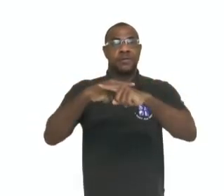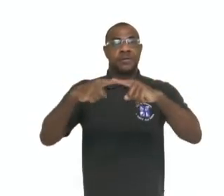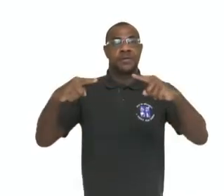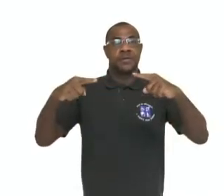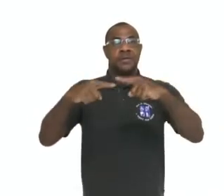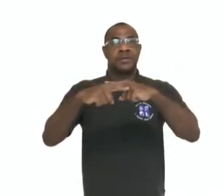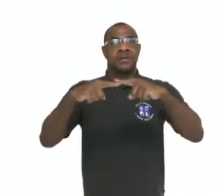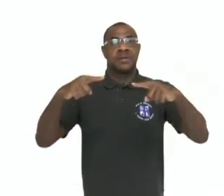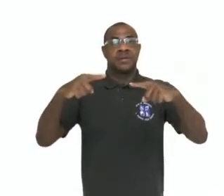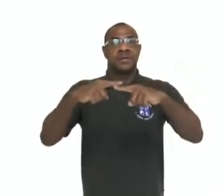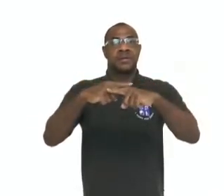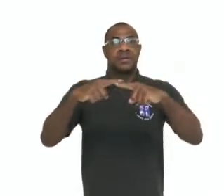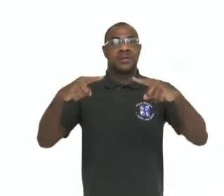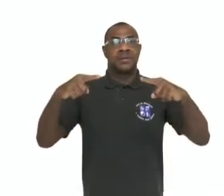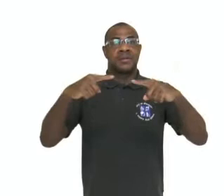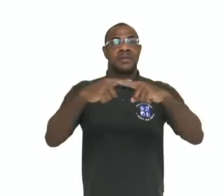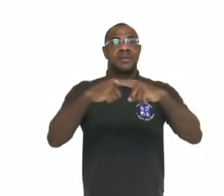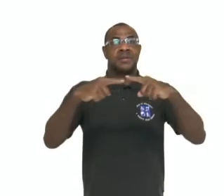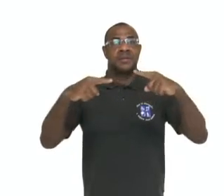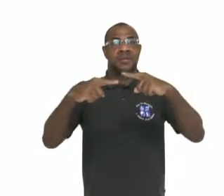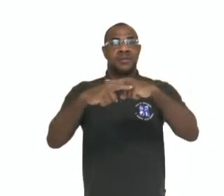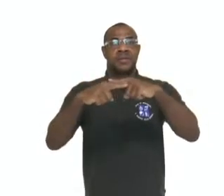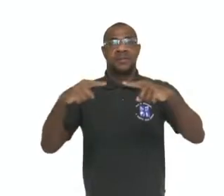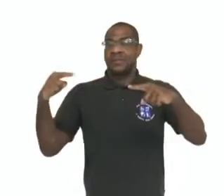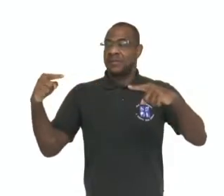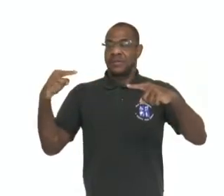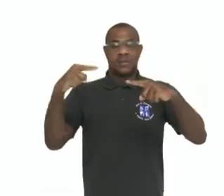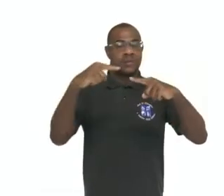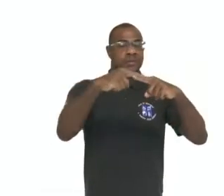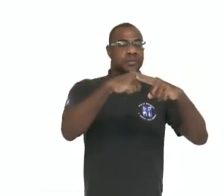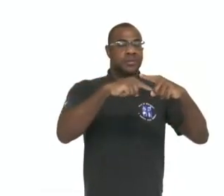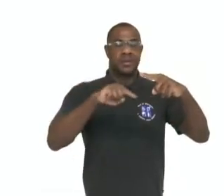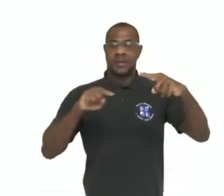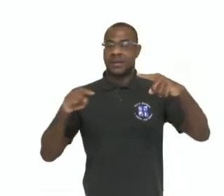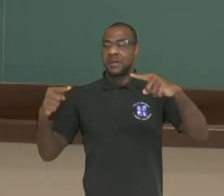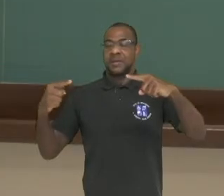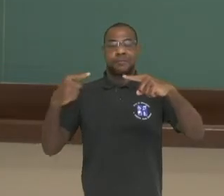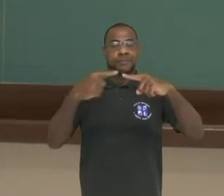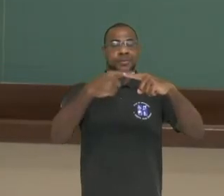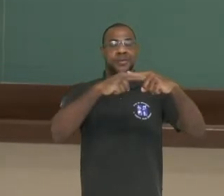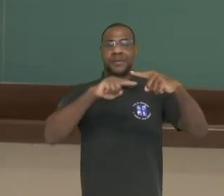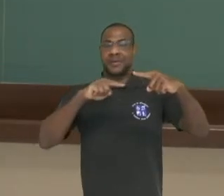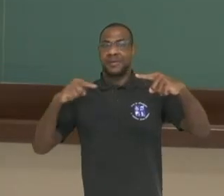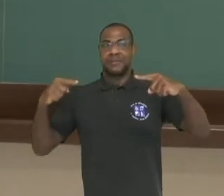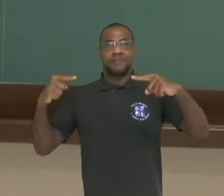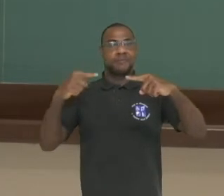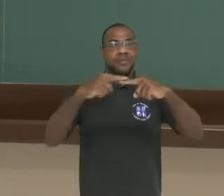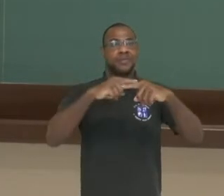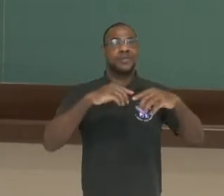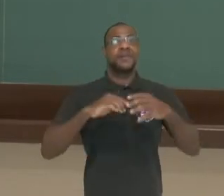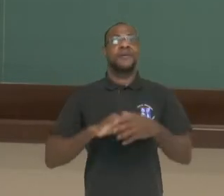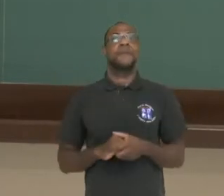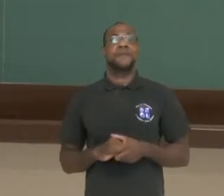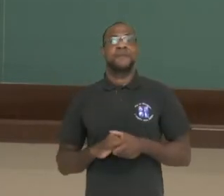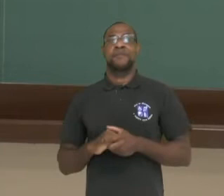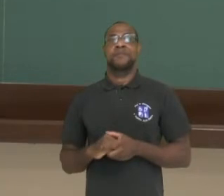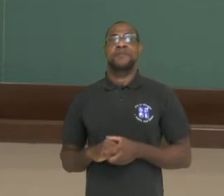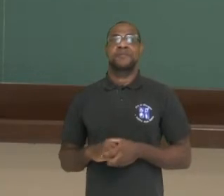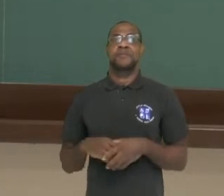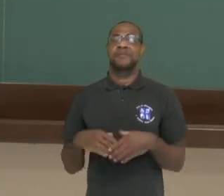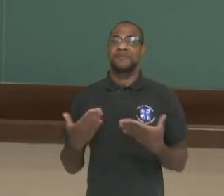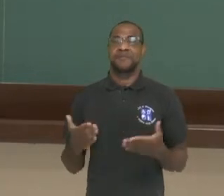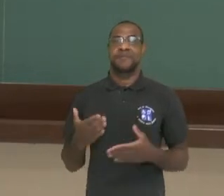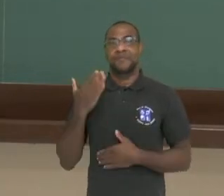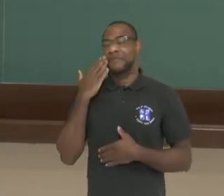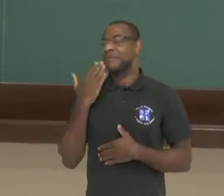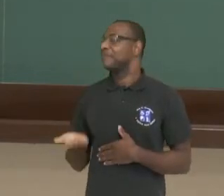o que acontece aqui, ó? Passando de um átomo para o outro, a movimentação aqui dos elétrons, ok? Muito bem, minha